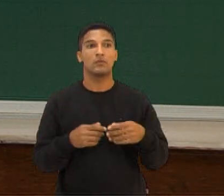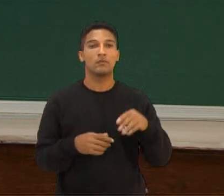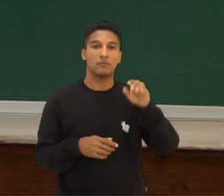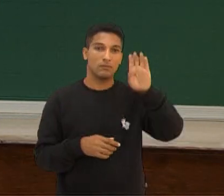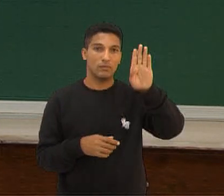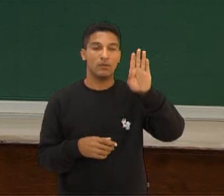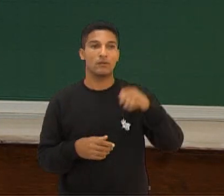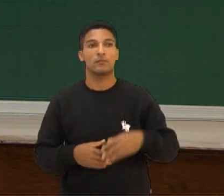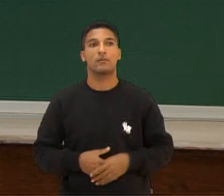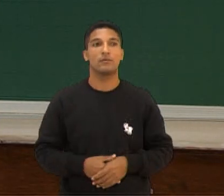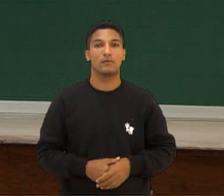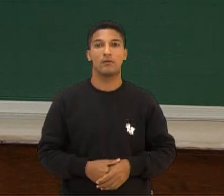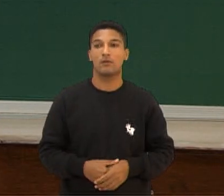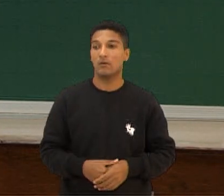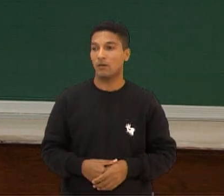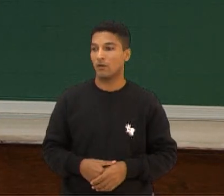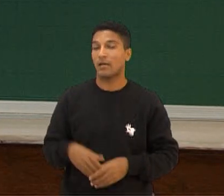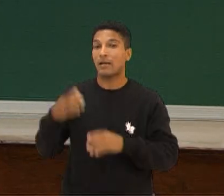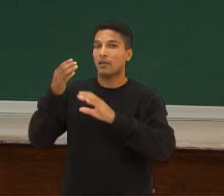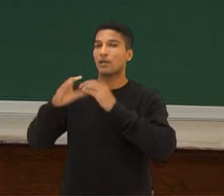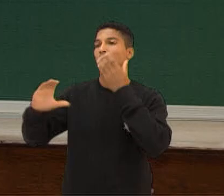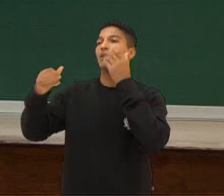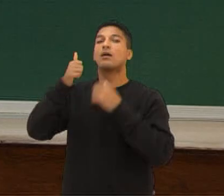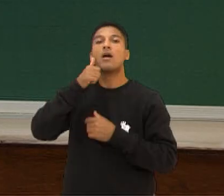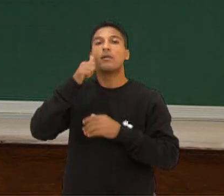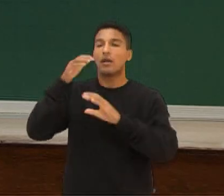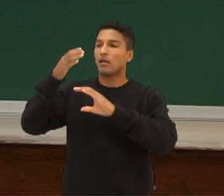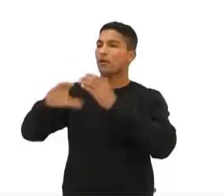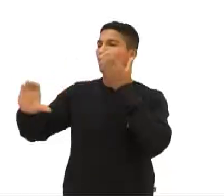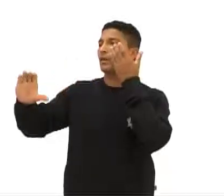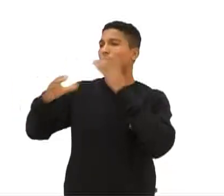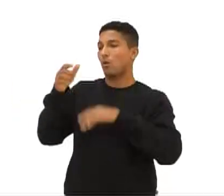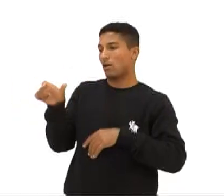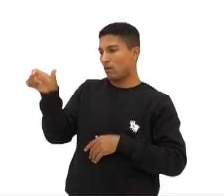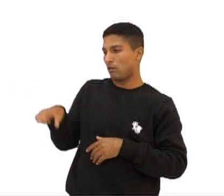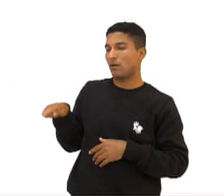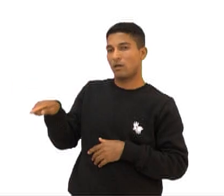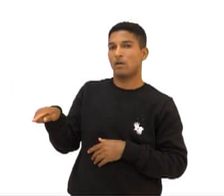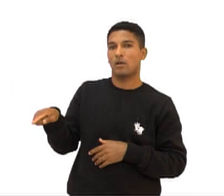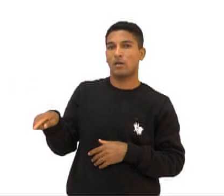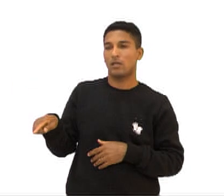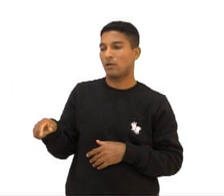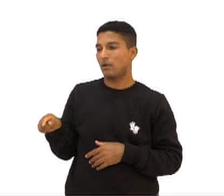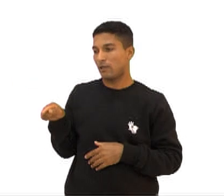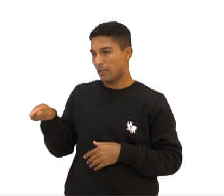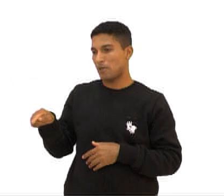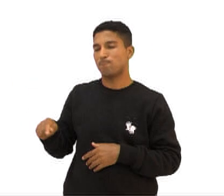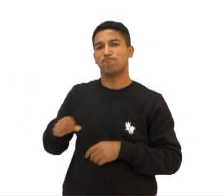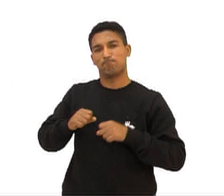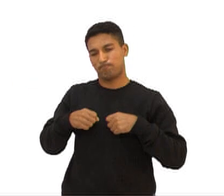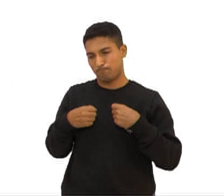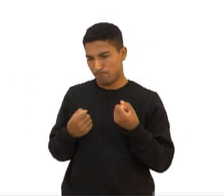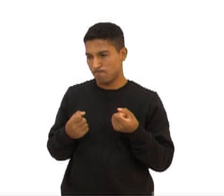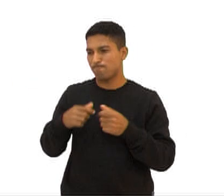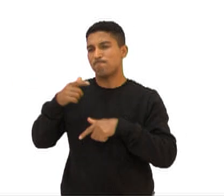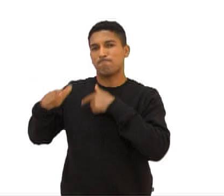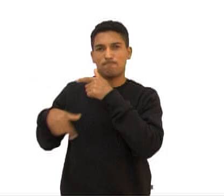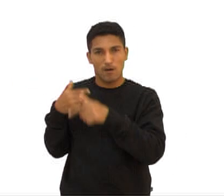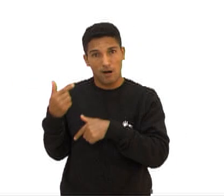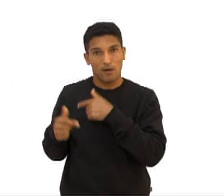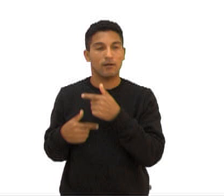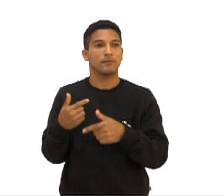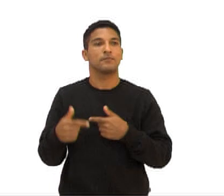falo era uma mulher otimista e batalhadora. 1 ou 2? C.